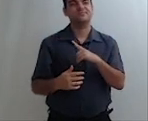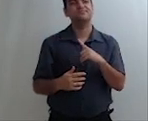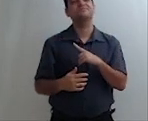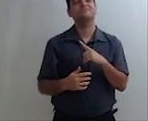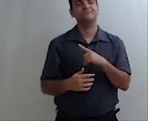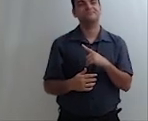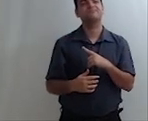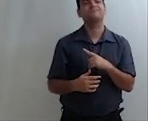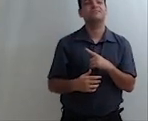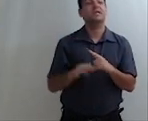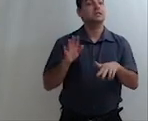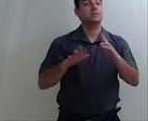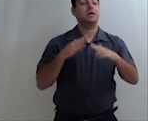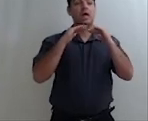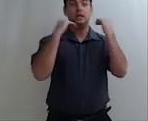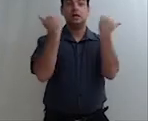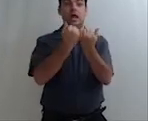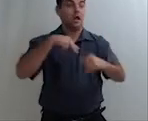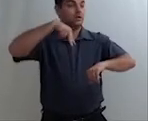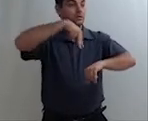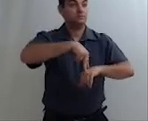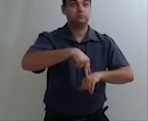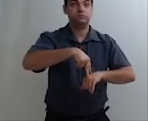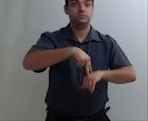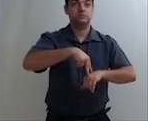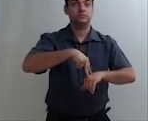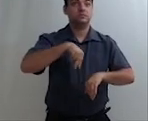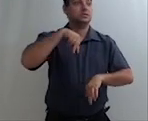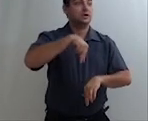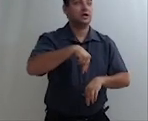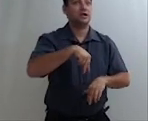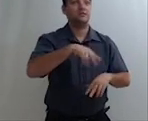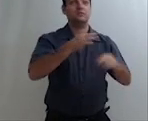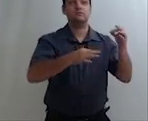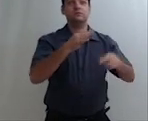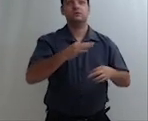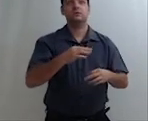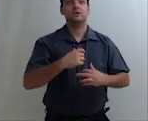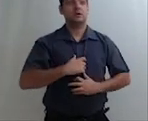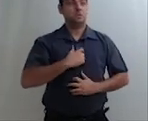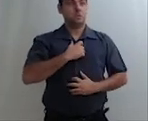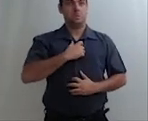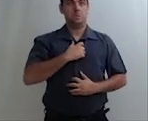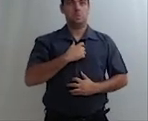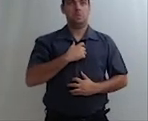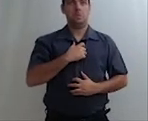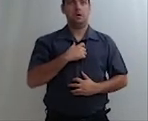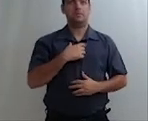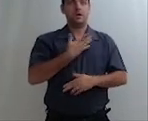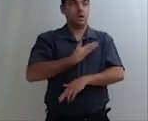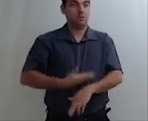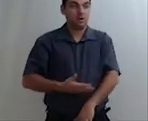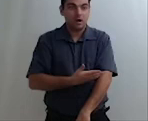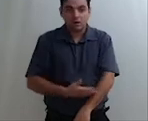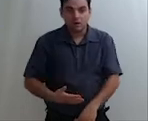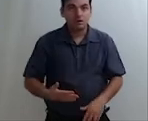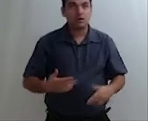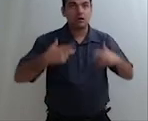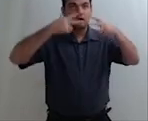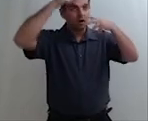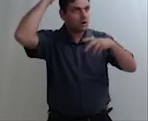audiência judicial em que o réu se apresenta Algemado camisa cque camisa branca calça caque cabelo